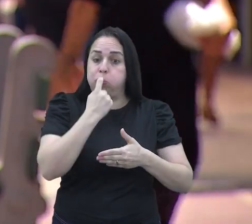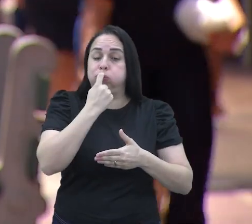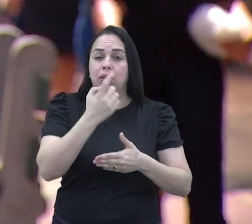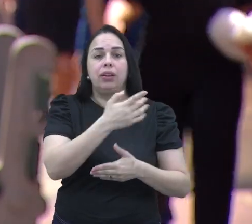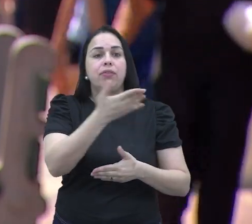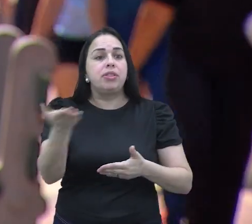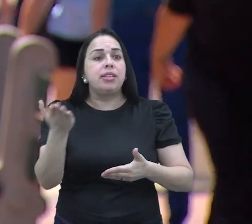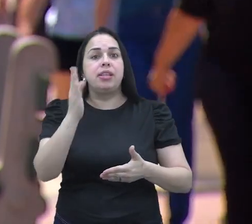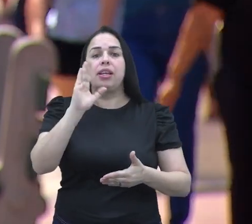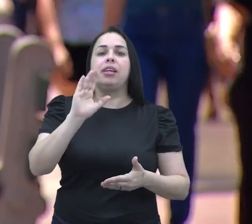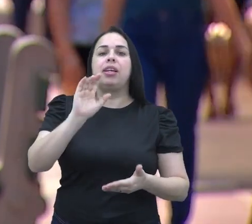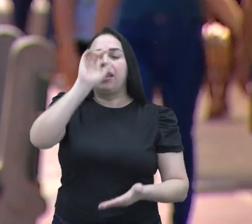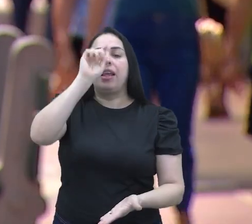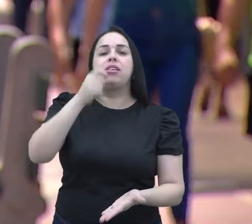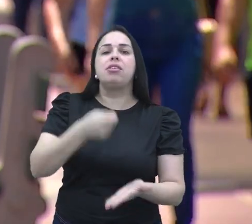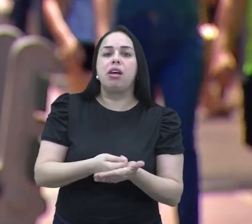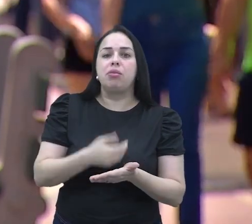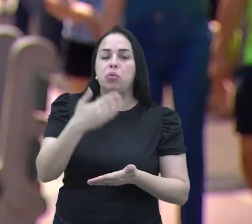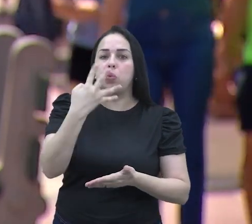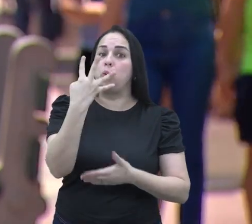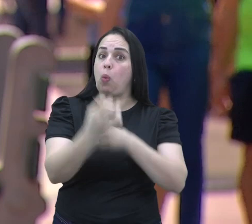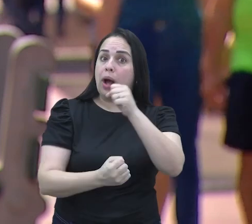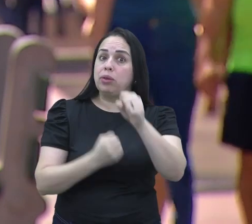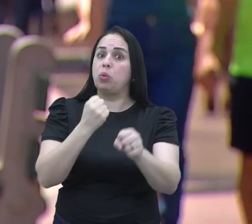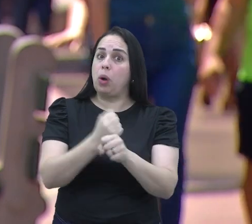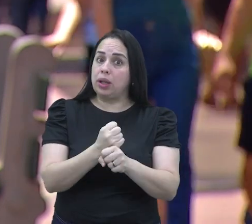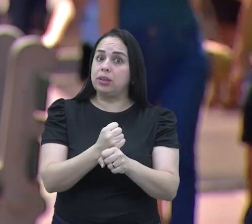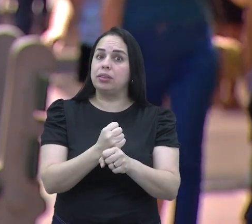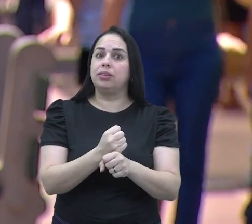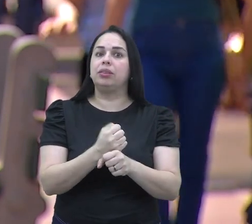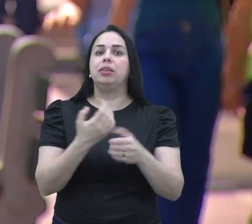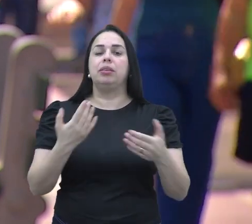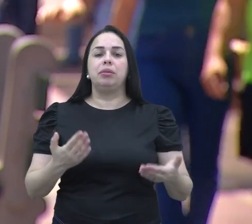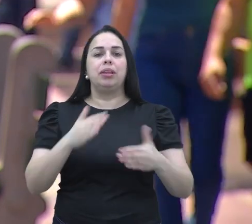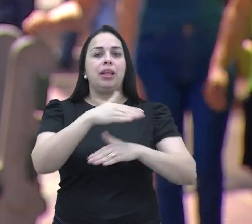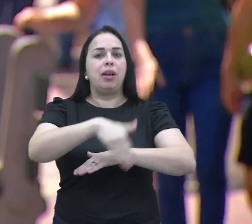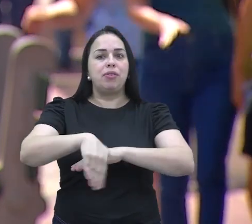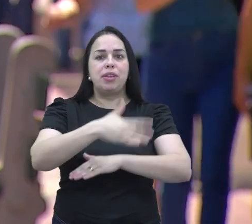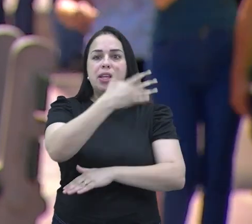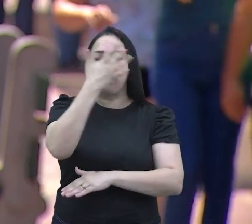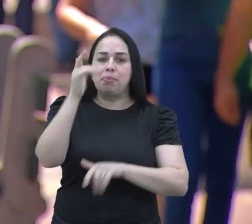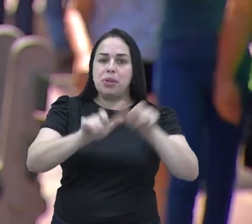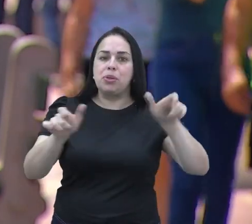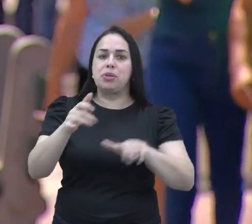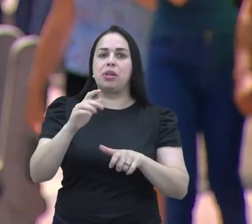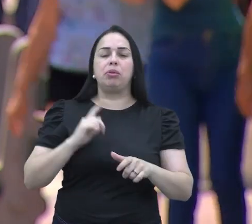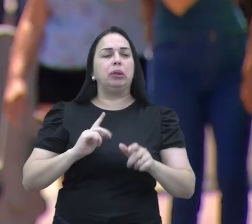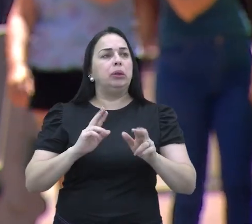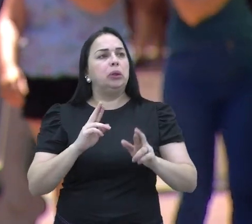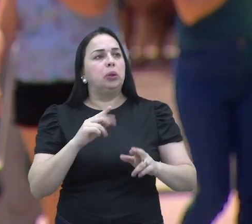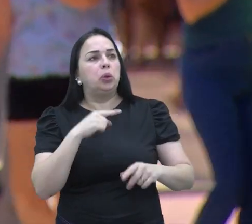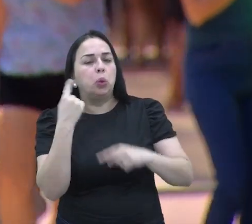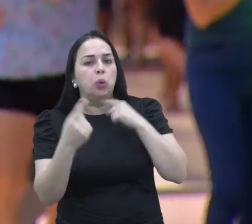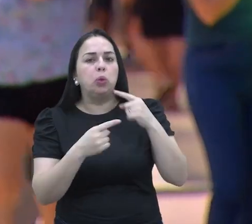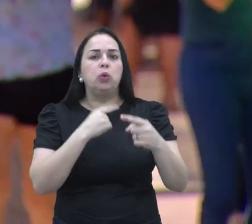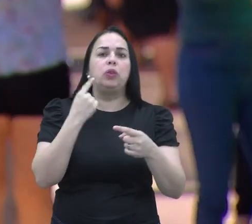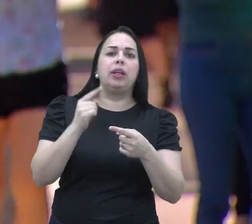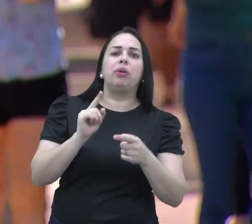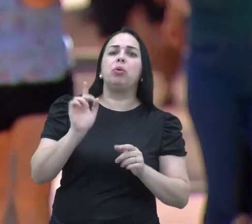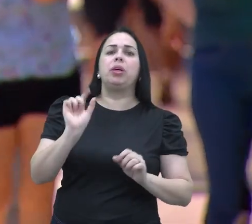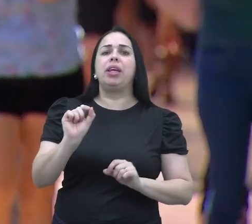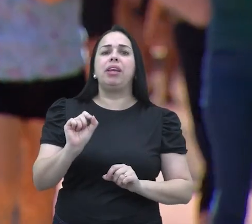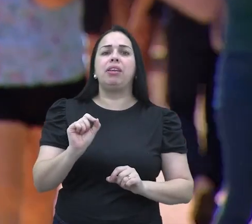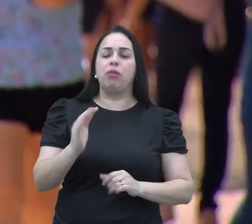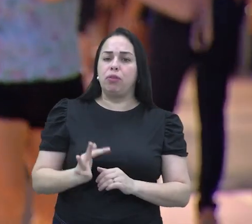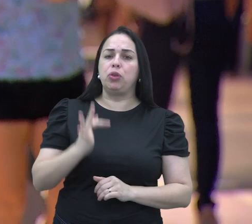oportunidade da população decidir qual será o futuro da cidade para os próximos 4 anos. Nas ruas, muitas expectativas e perguntas surgem, como